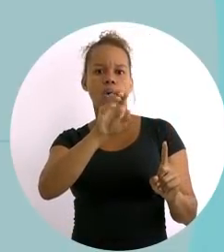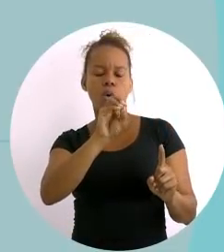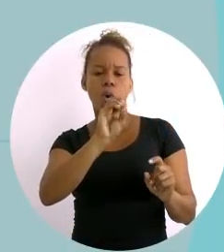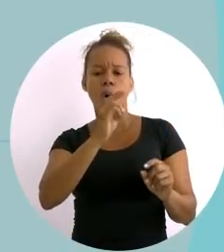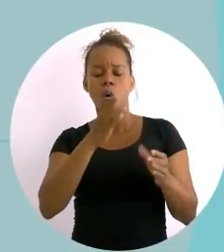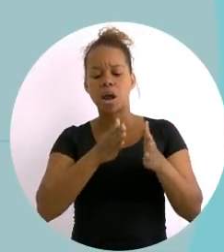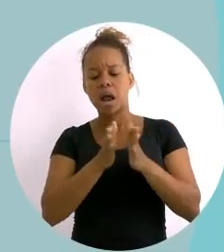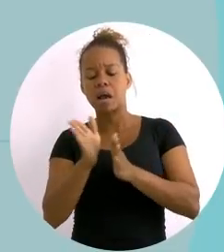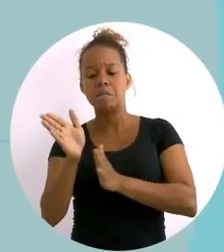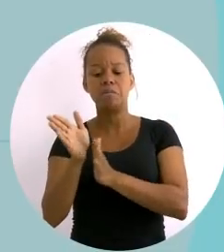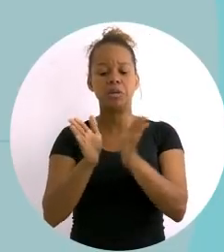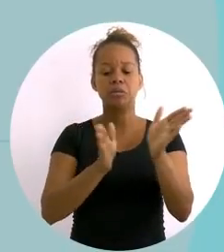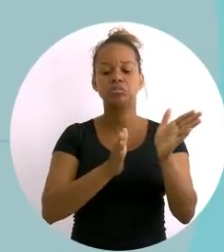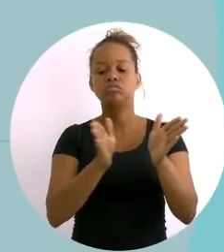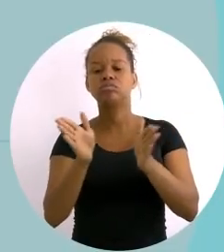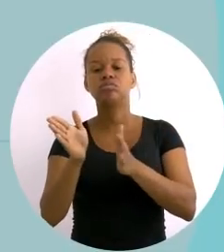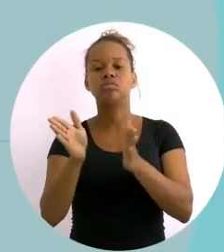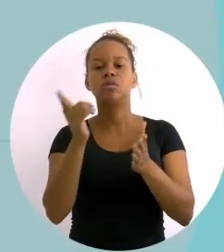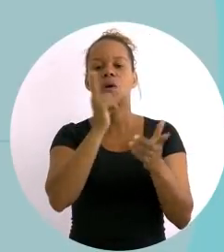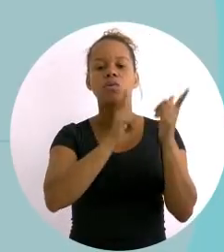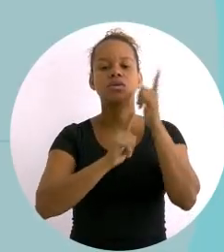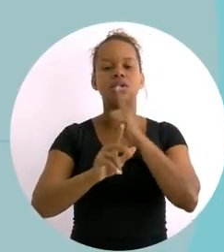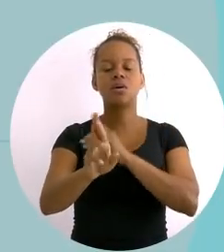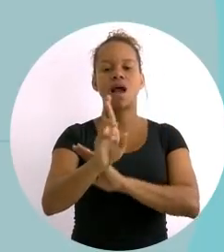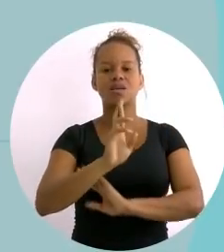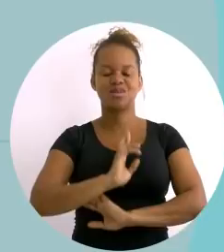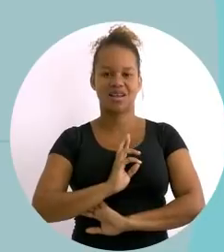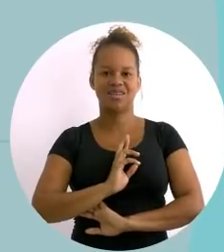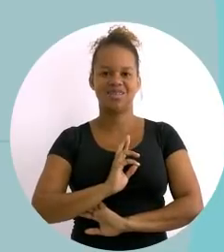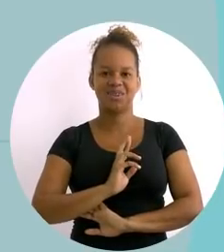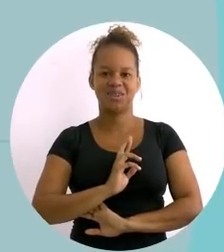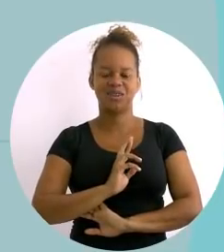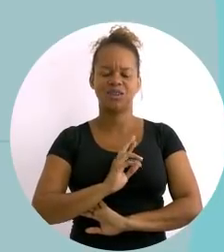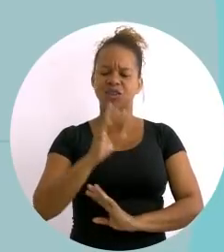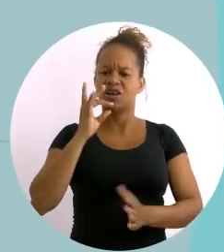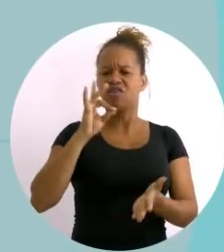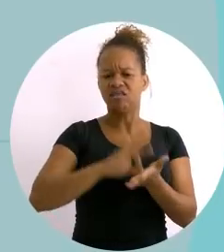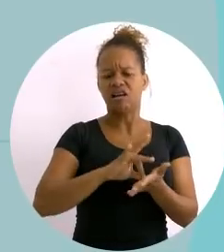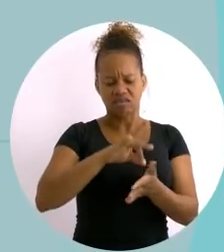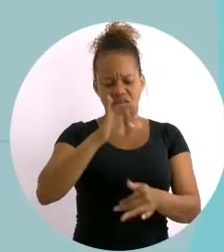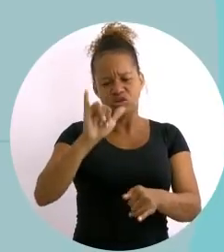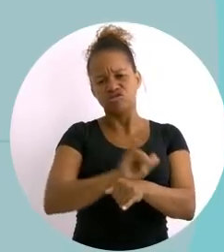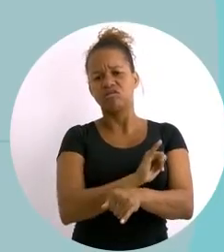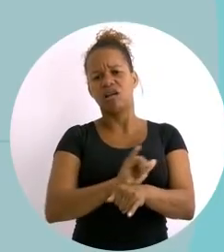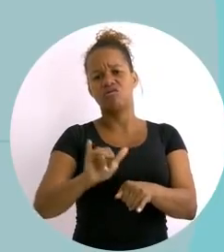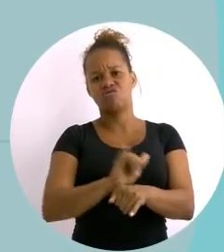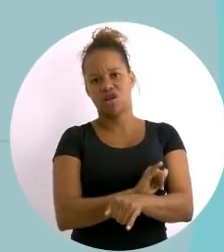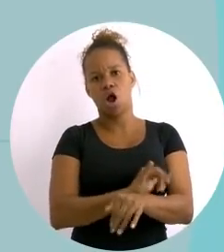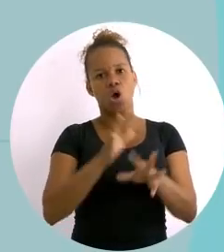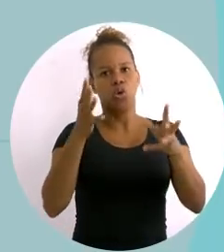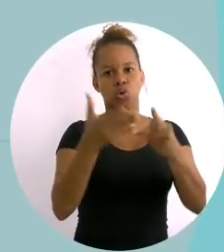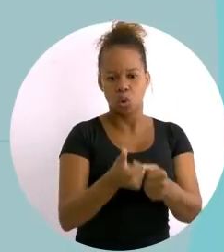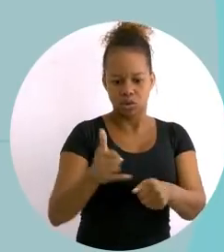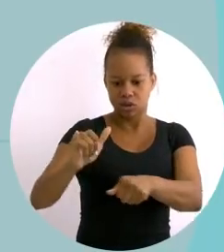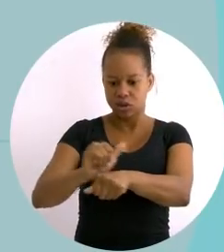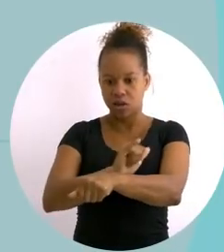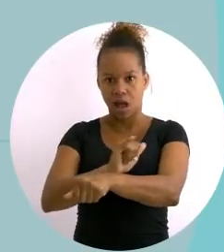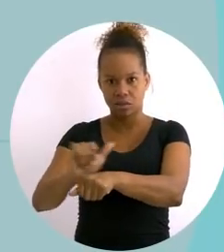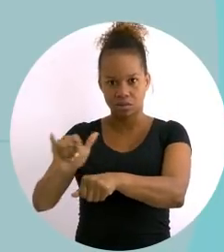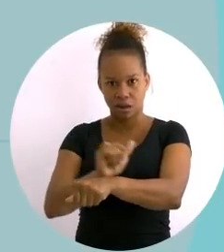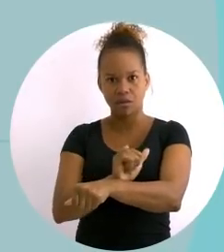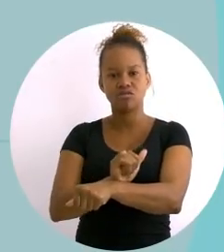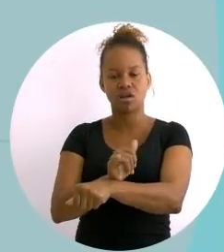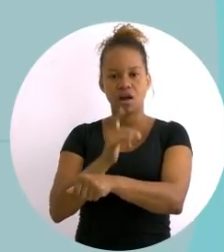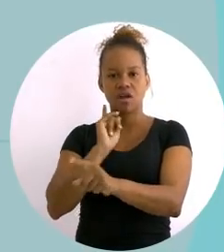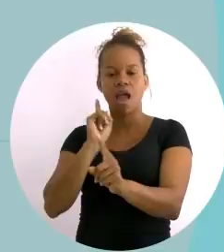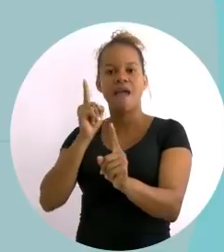caminhos, mecanismos para se conseguir esse resultado. Isso, na verdade, é uma estratégia. Todas as estratégias, elas fazem